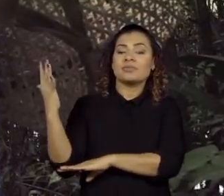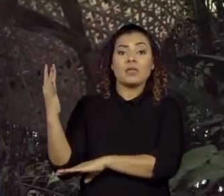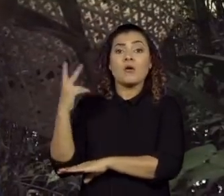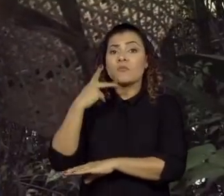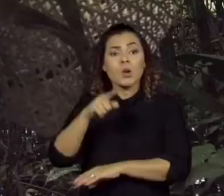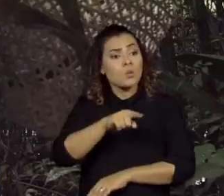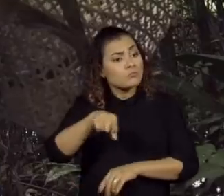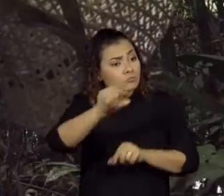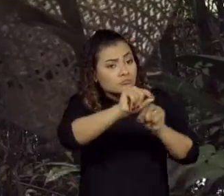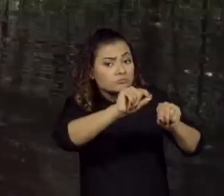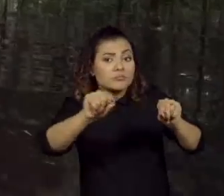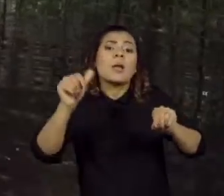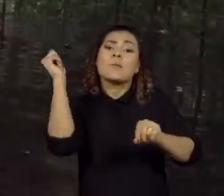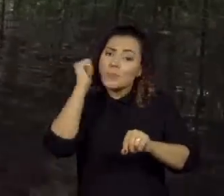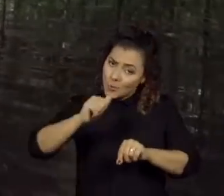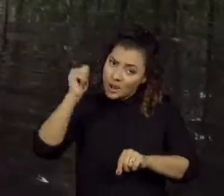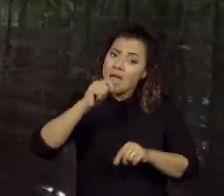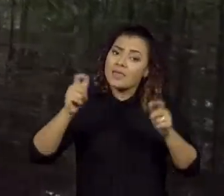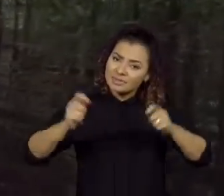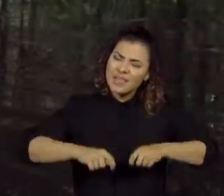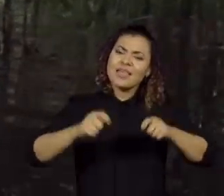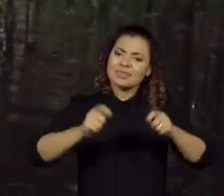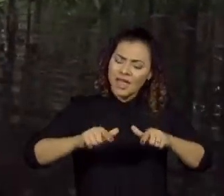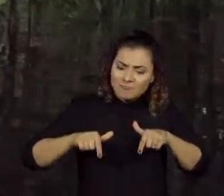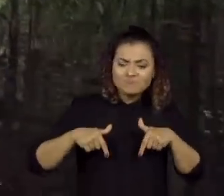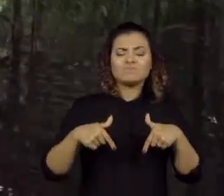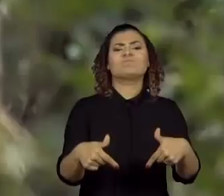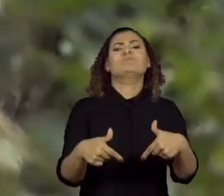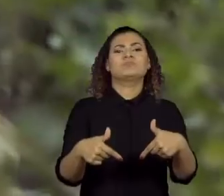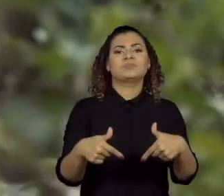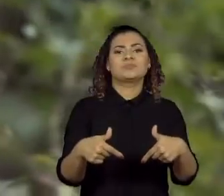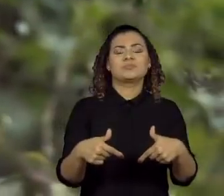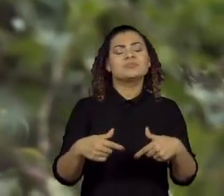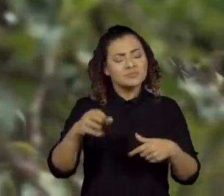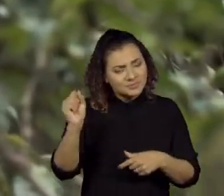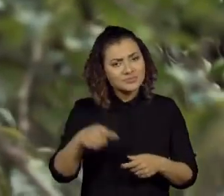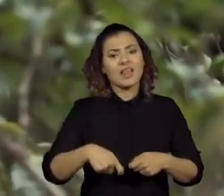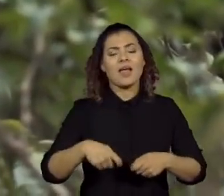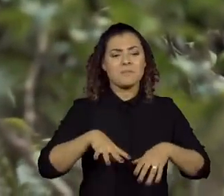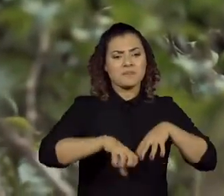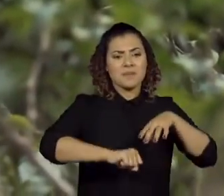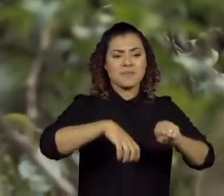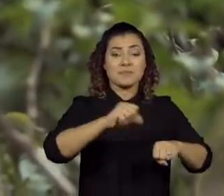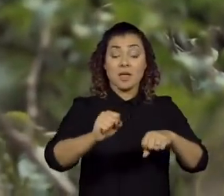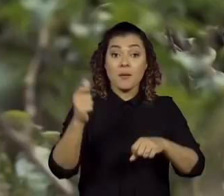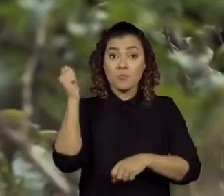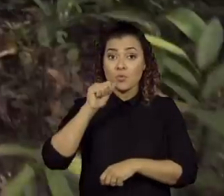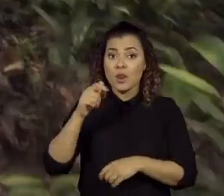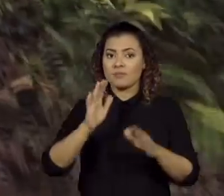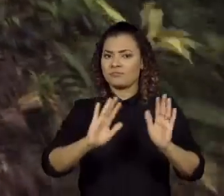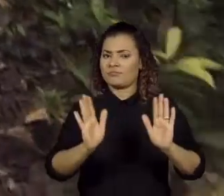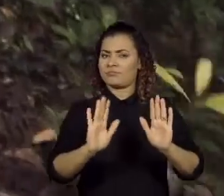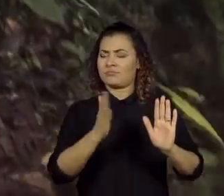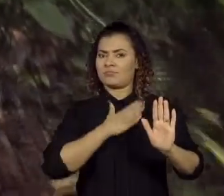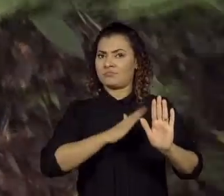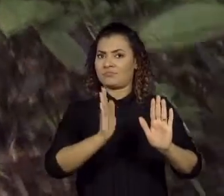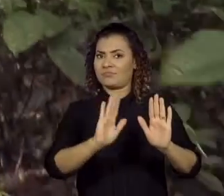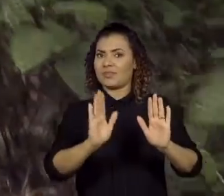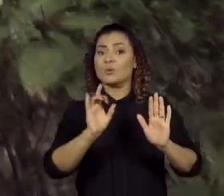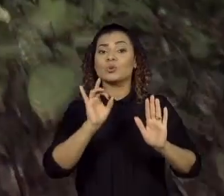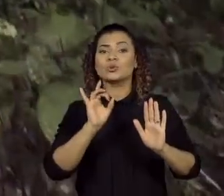as mulheres vão ter na linha de frente na política. E as mulheres decidiram, não, nós só